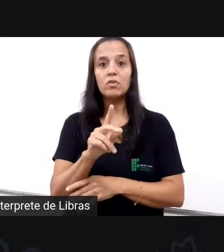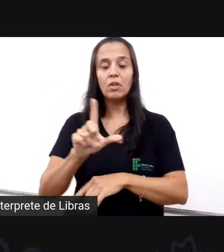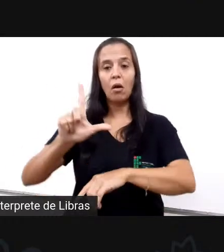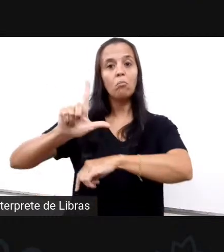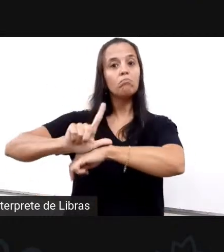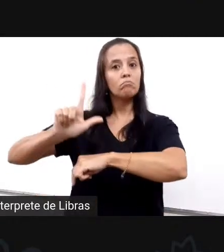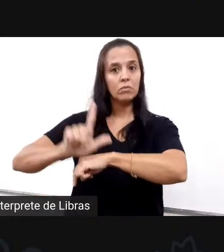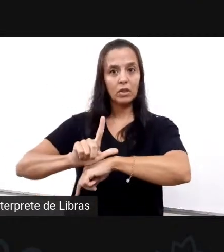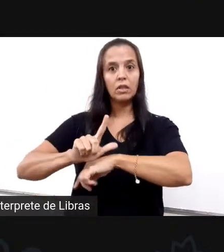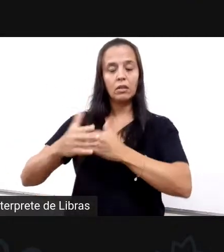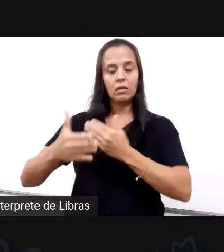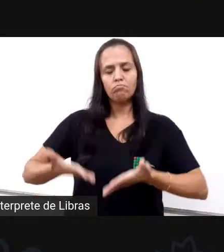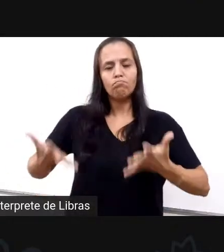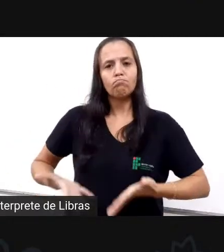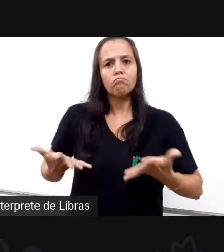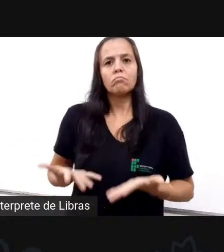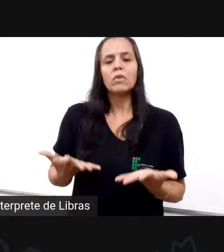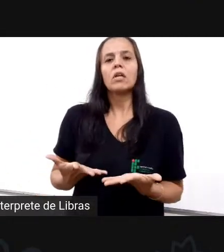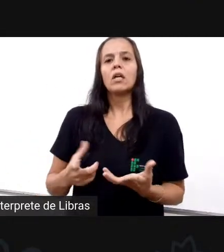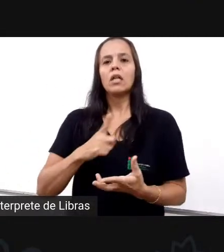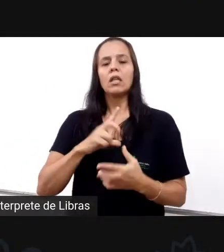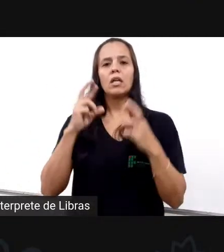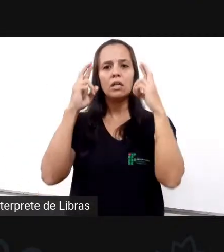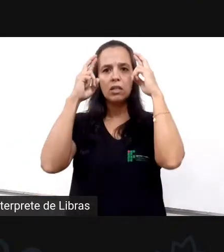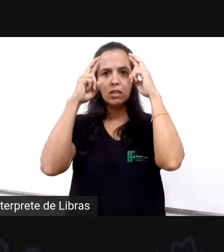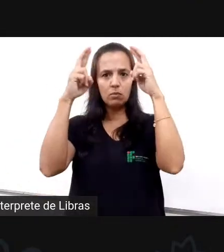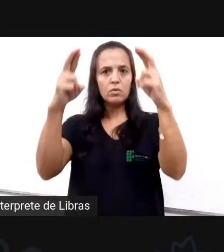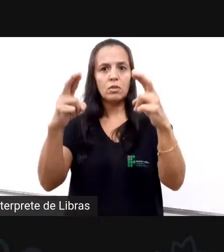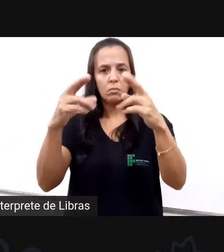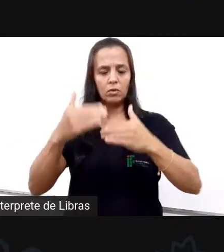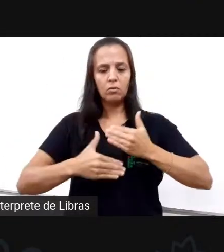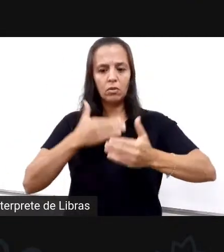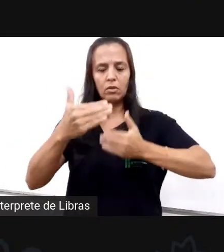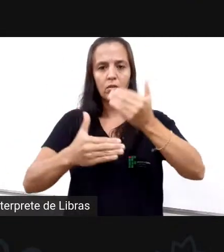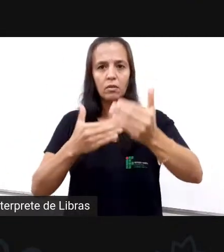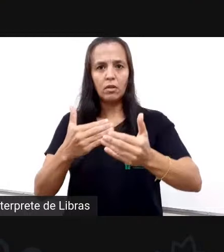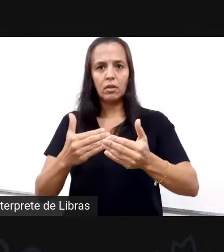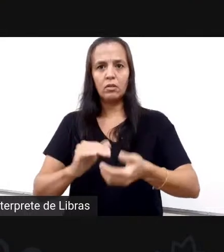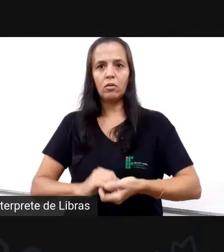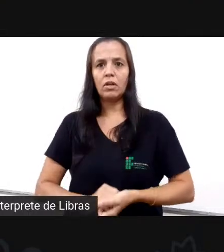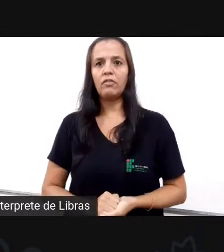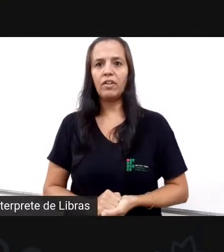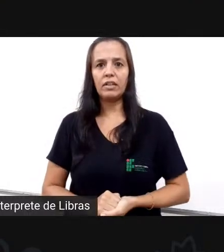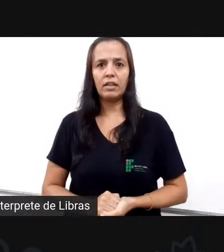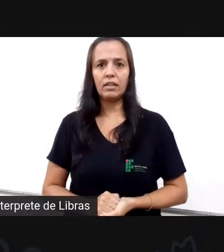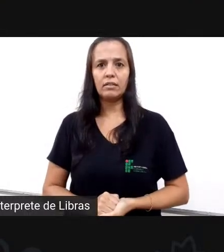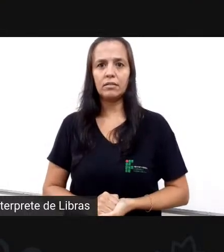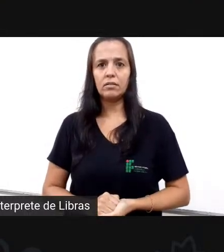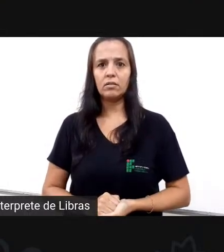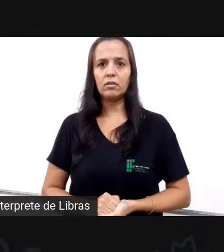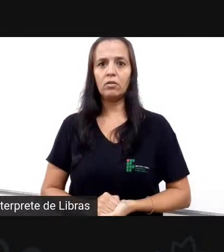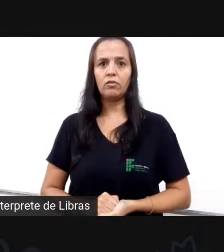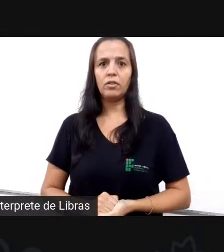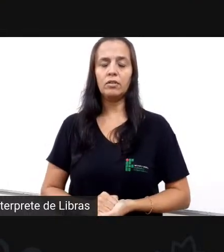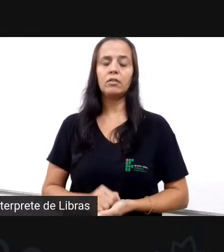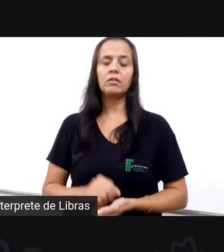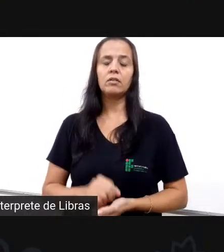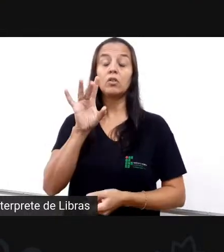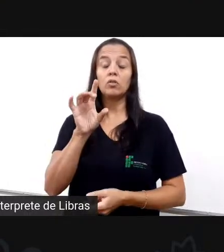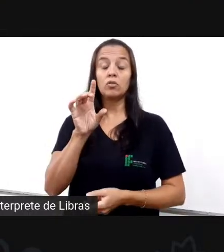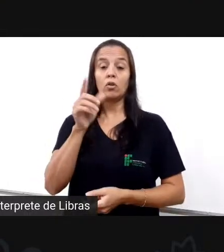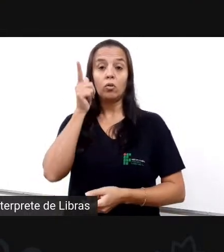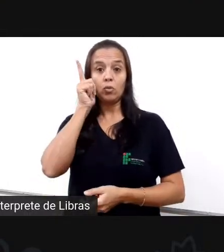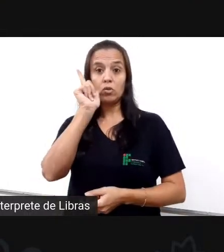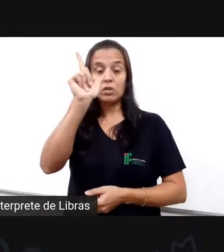empreendedores comprometidos com o desenvolvimento e os arranjos locais. Isso só foi possível por